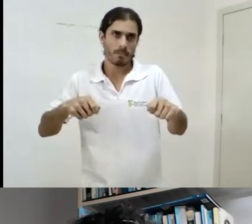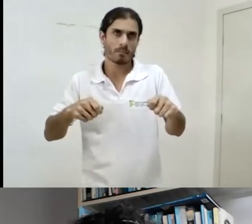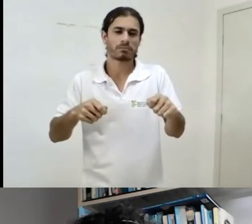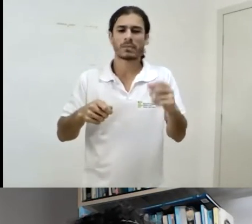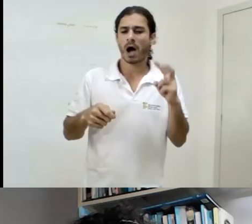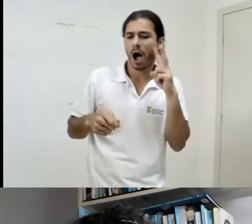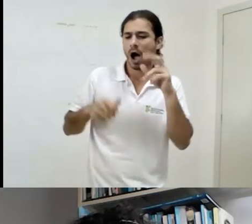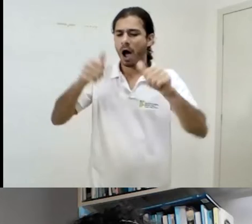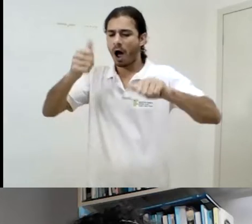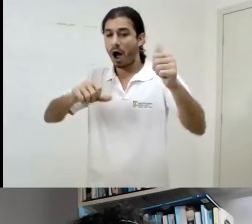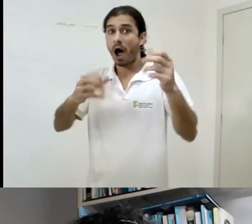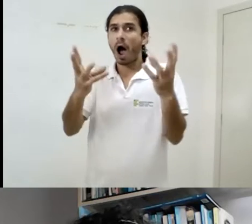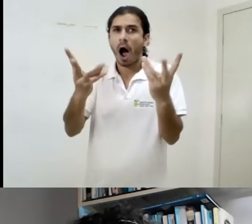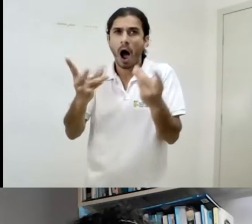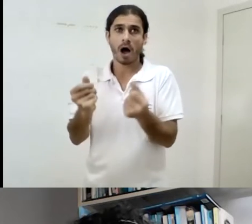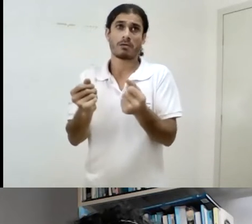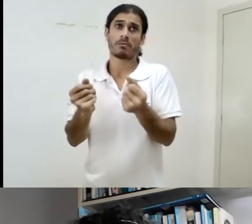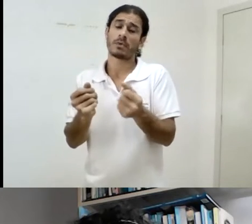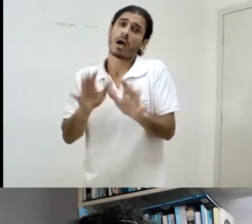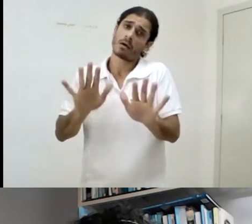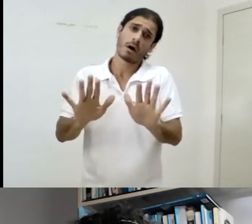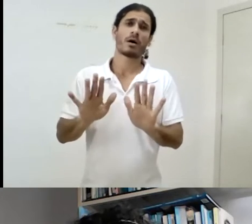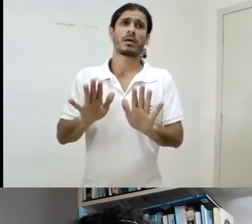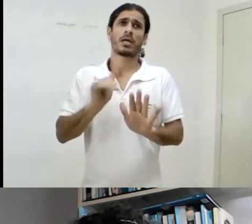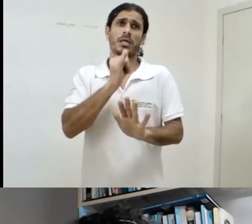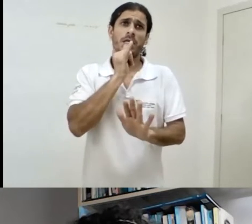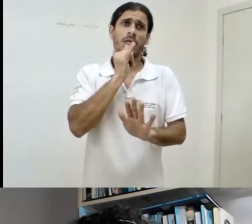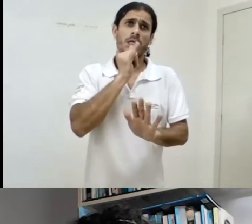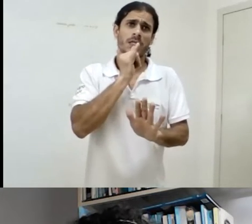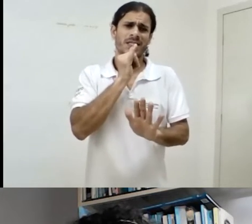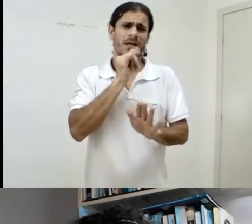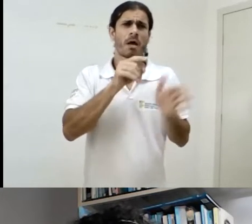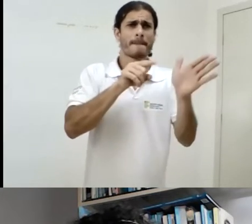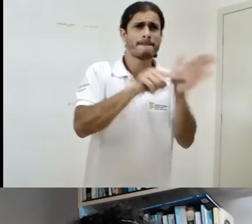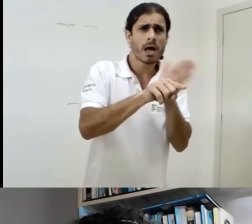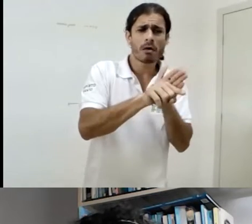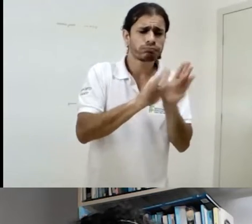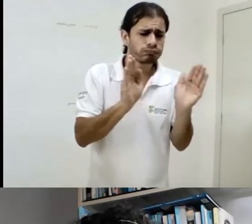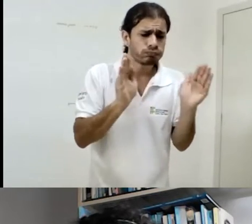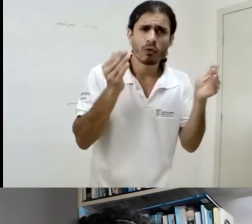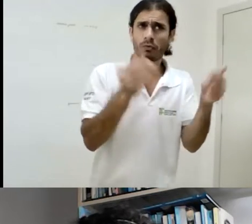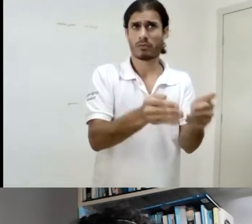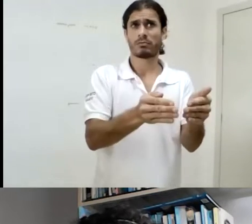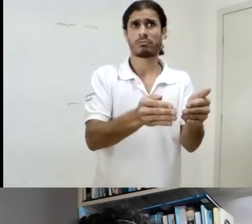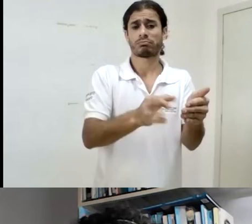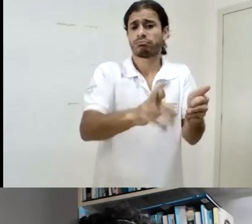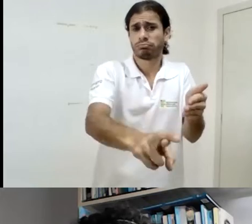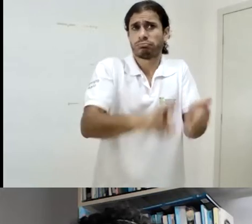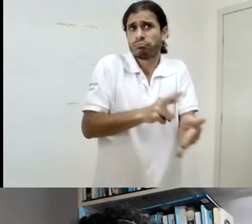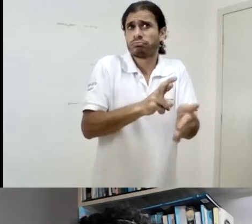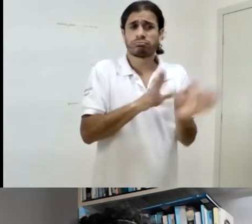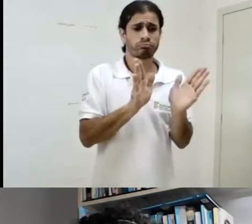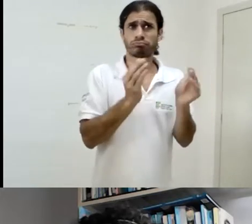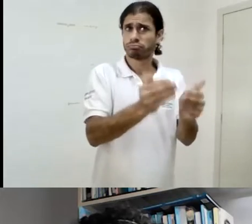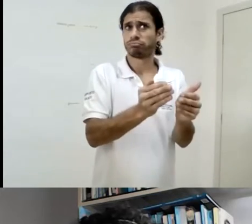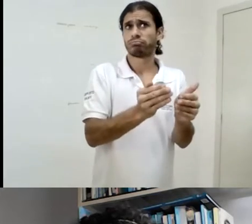Agora, questões fechadas, às vezes, o sujeito quer falar outras coisas, não é? E eles não podem. Então, com